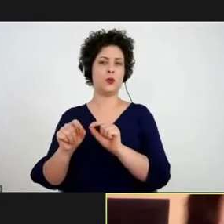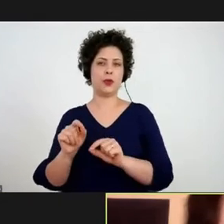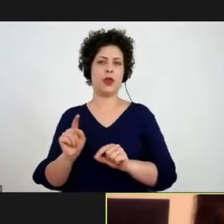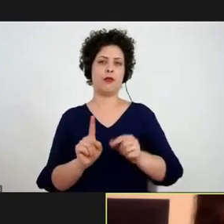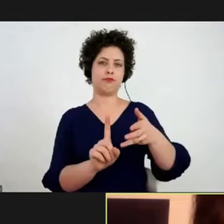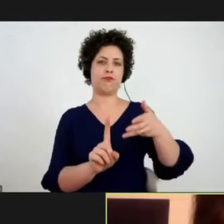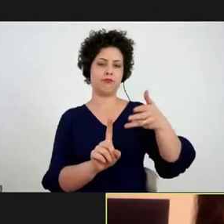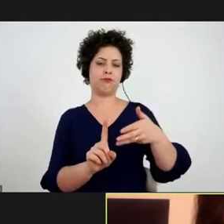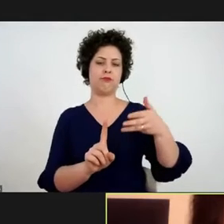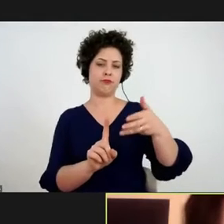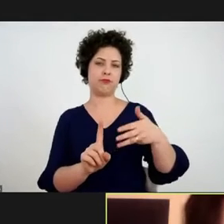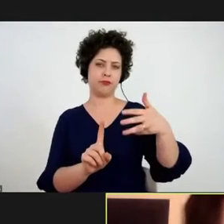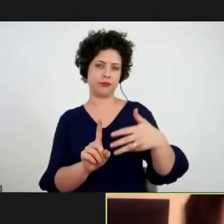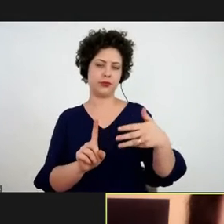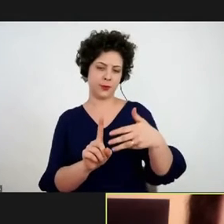sua